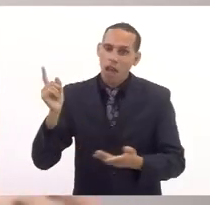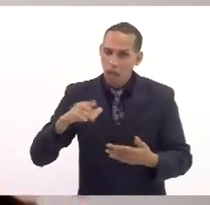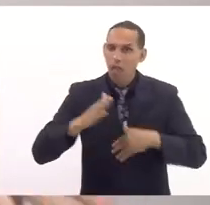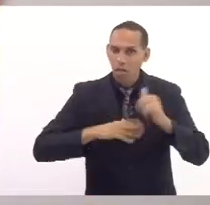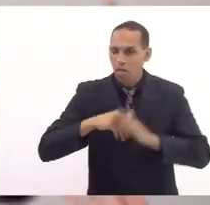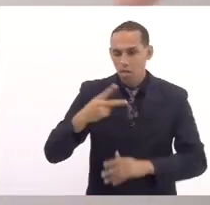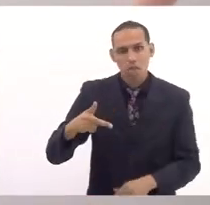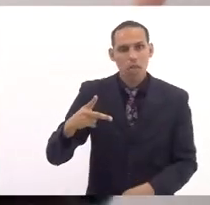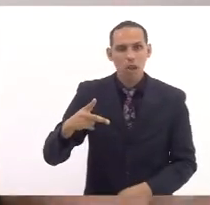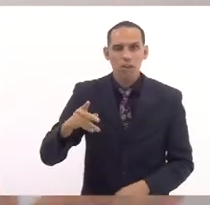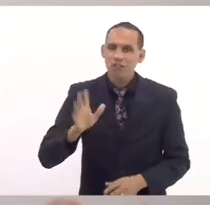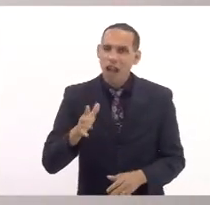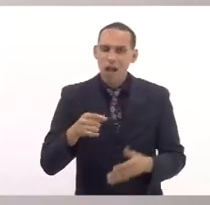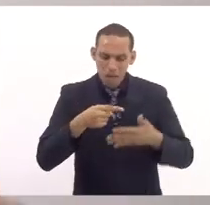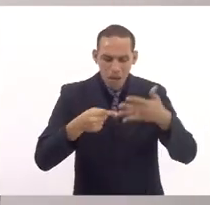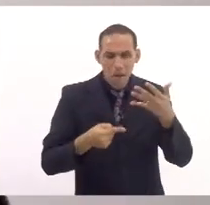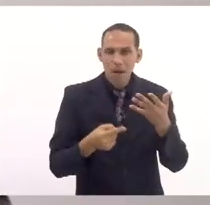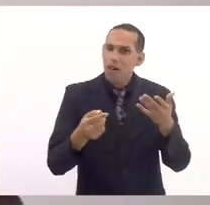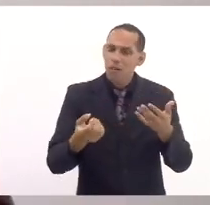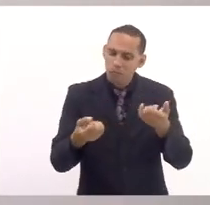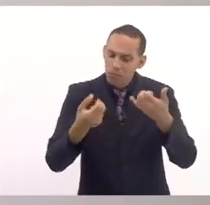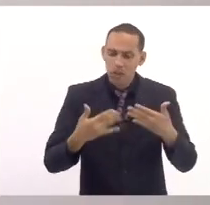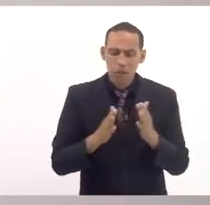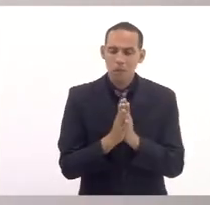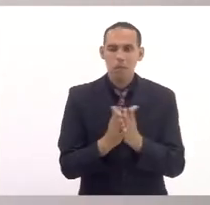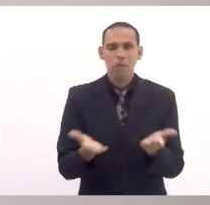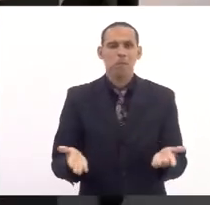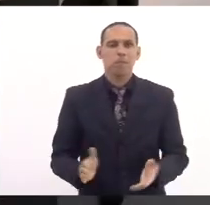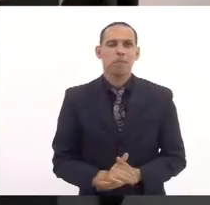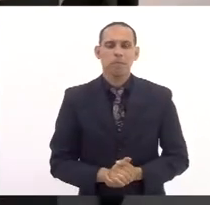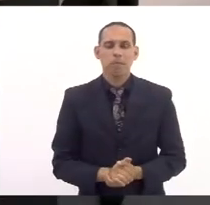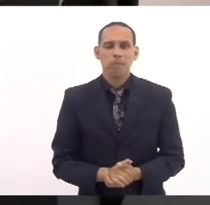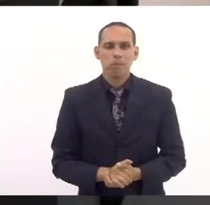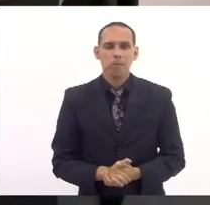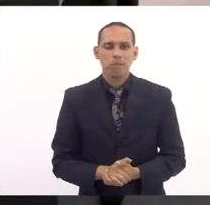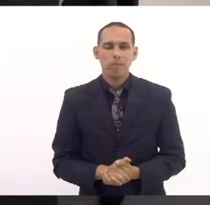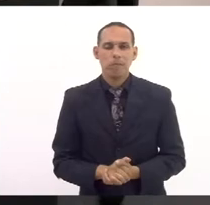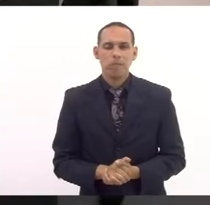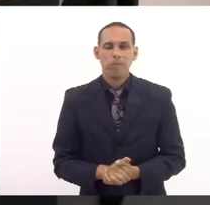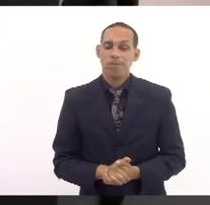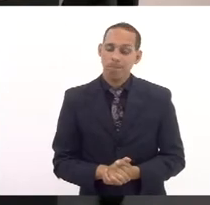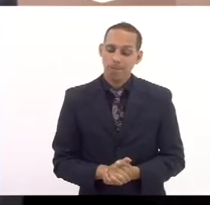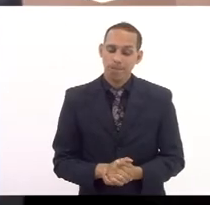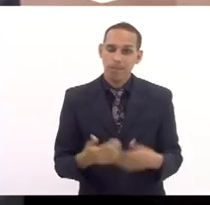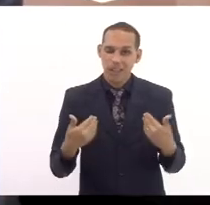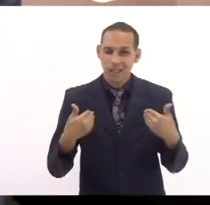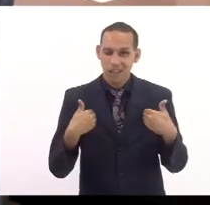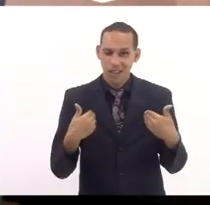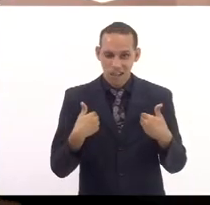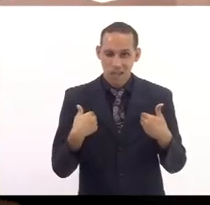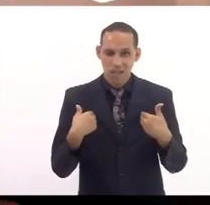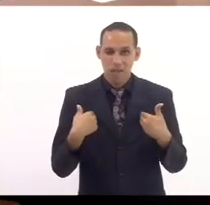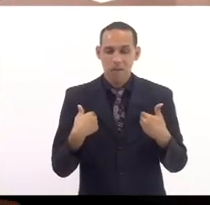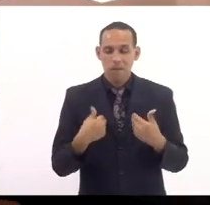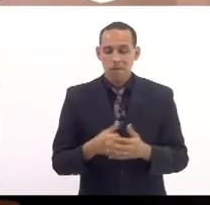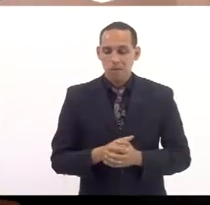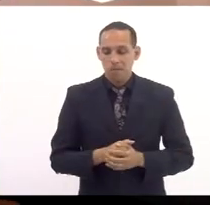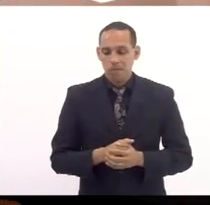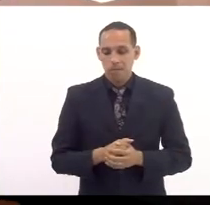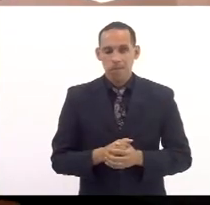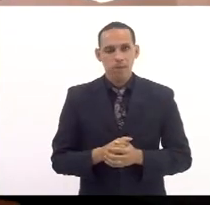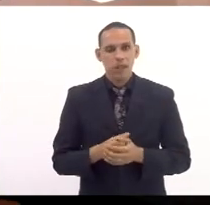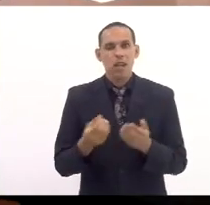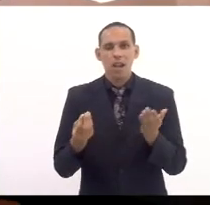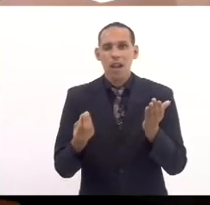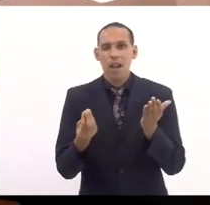que eu queria entender um pouco melhor, Gustavo. Bem, excelência, eu não participei efetivamente dessa